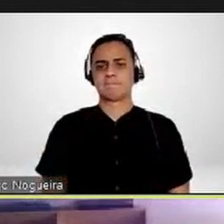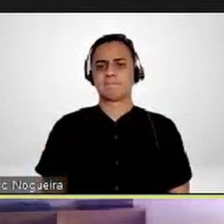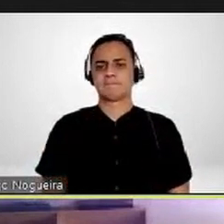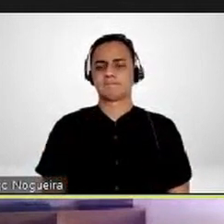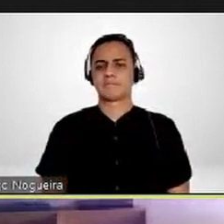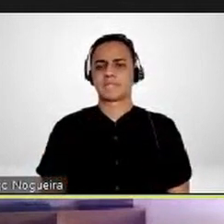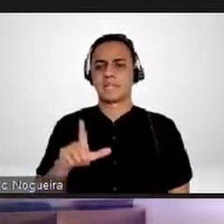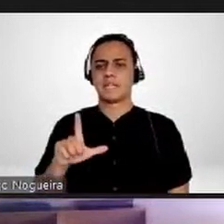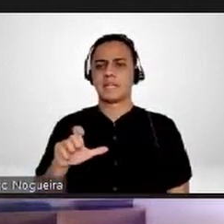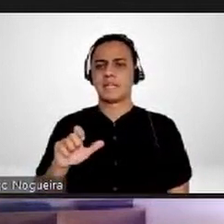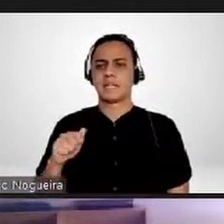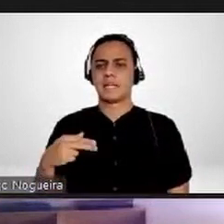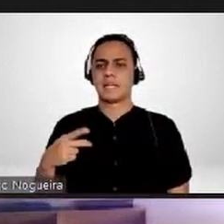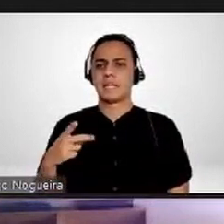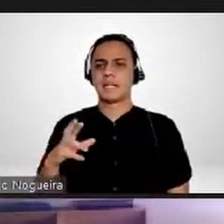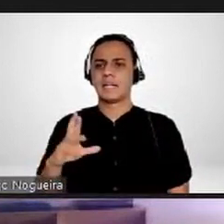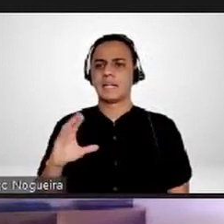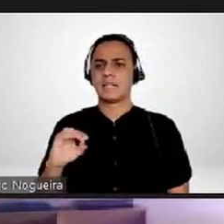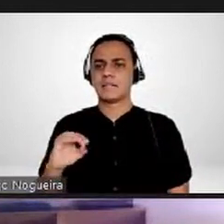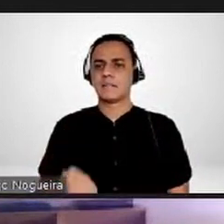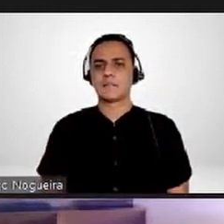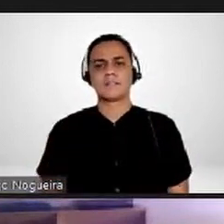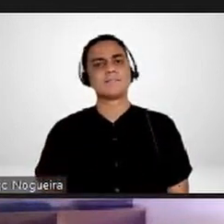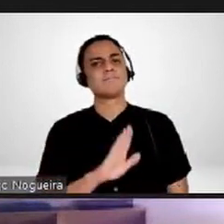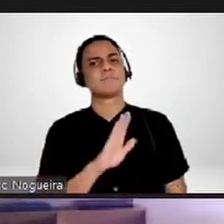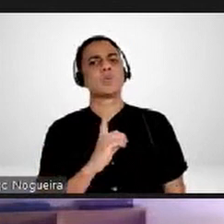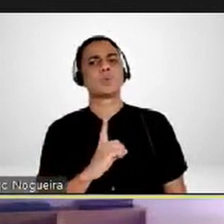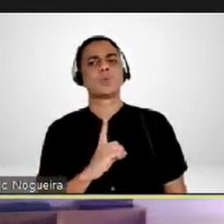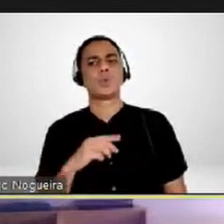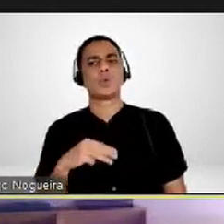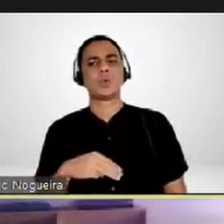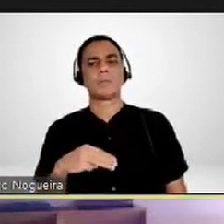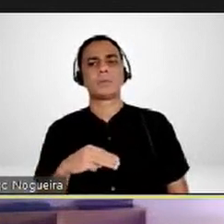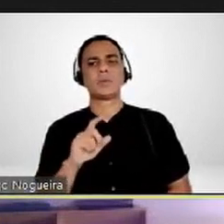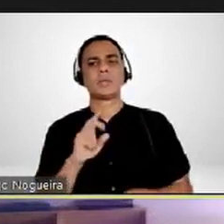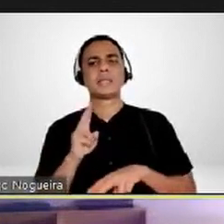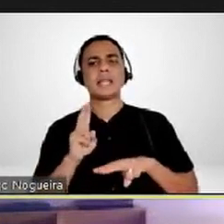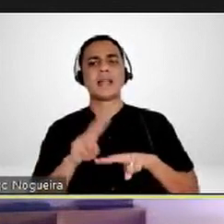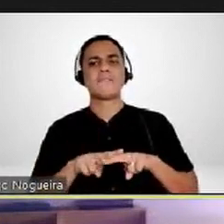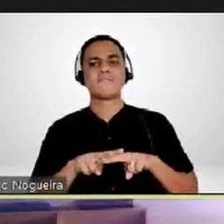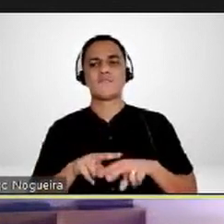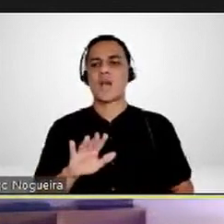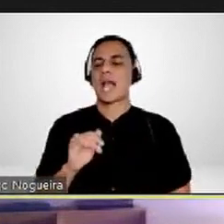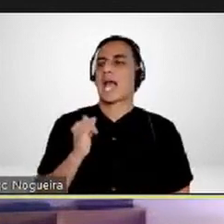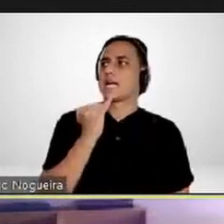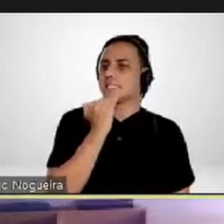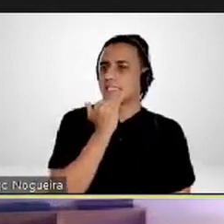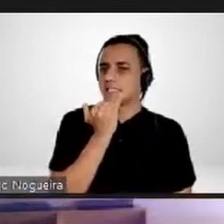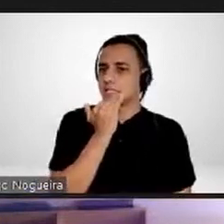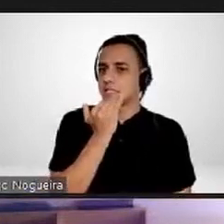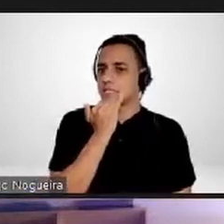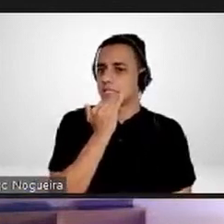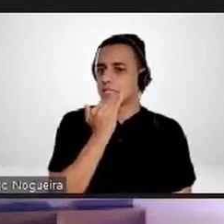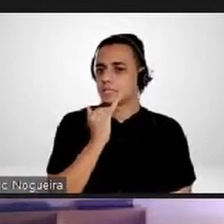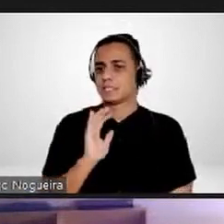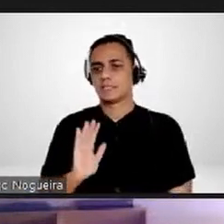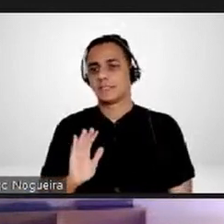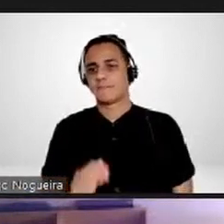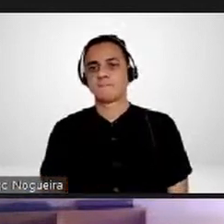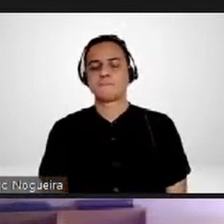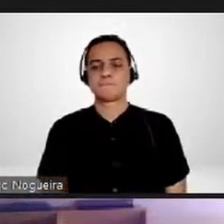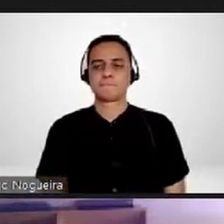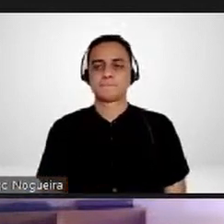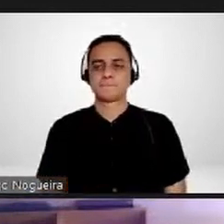Leandro? Só um minutinho, porque não está passando. Travou. Desculpa. Imagina. É que a